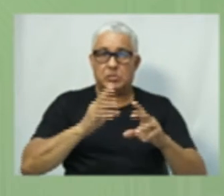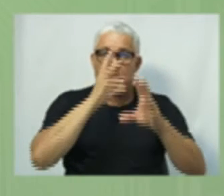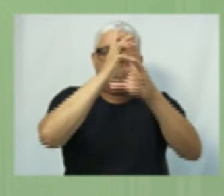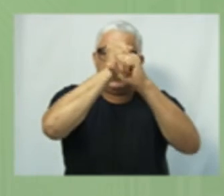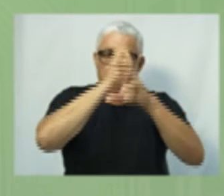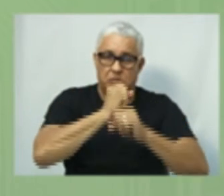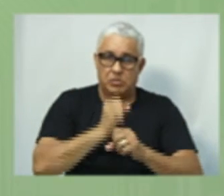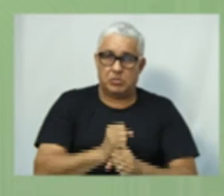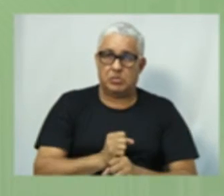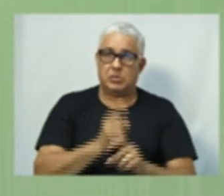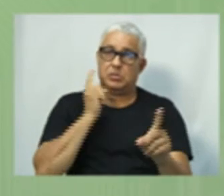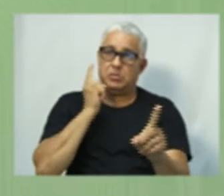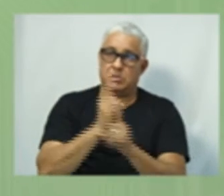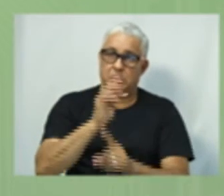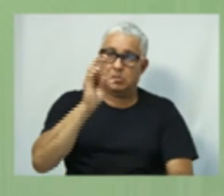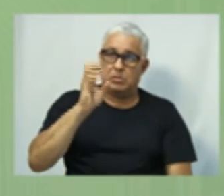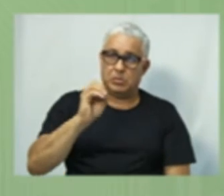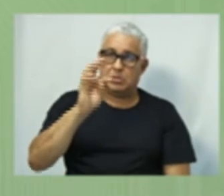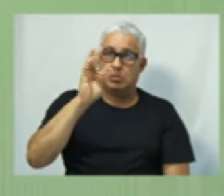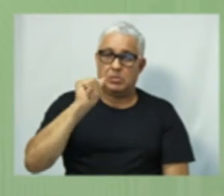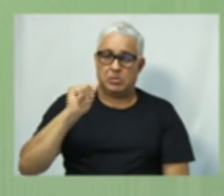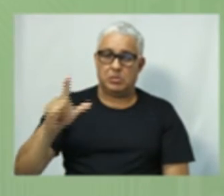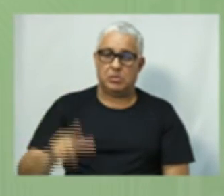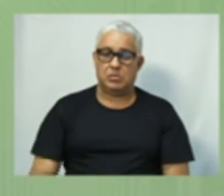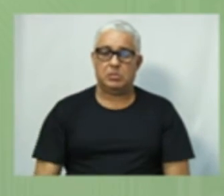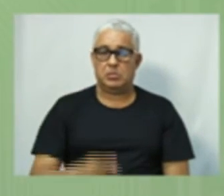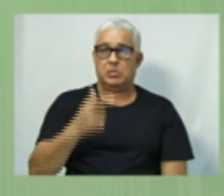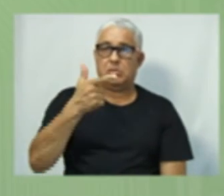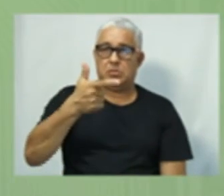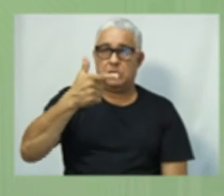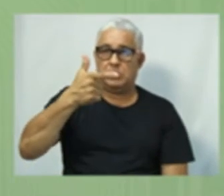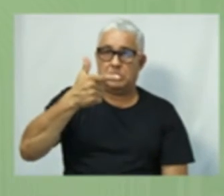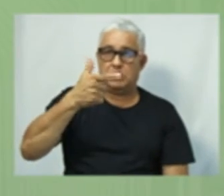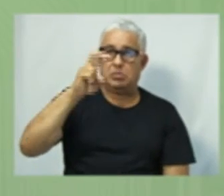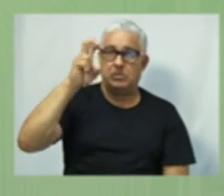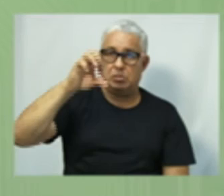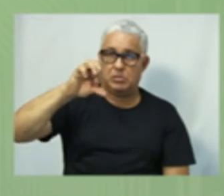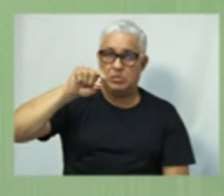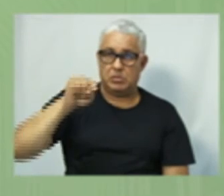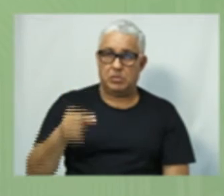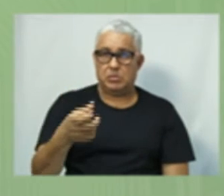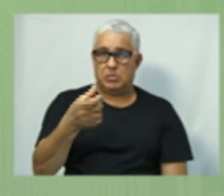total, né? 259.500, multiplicamos por quem?